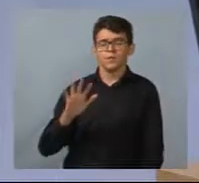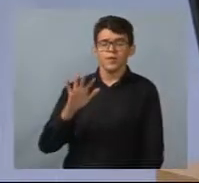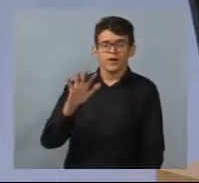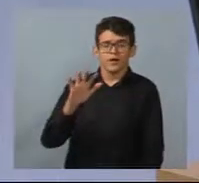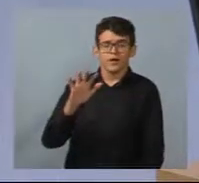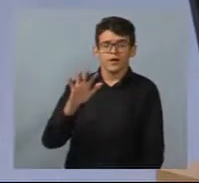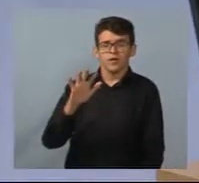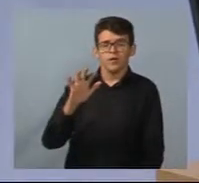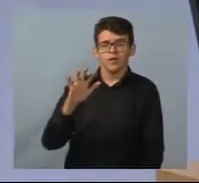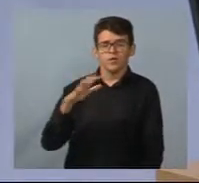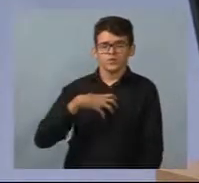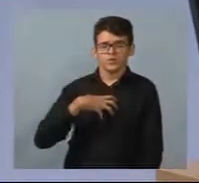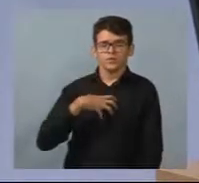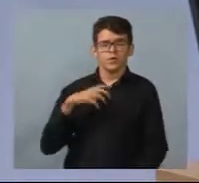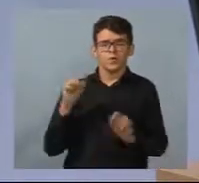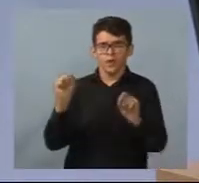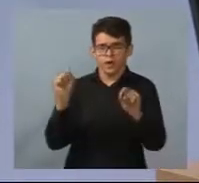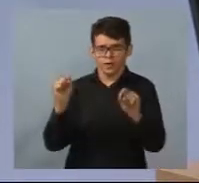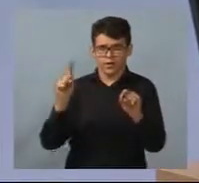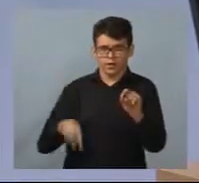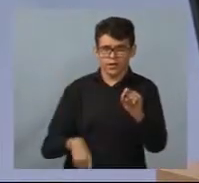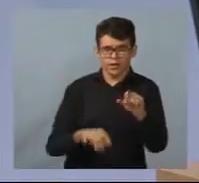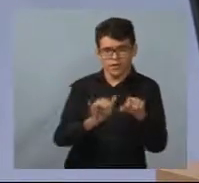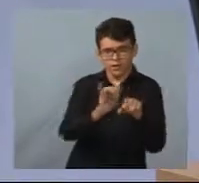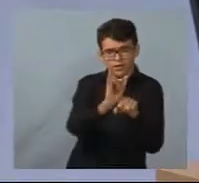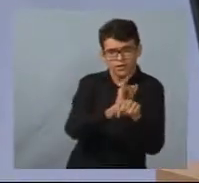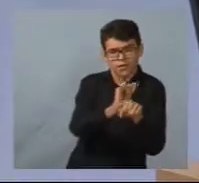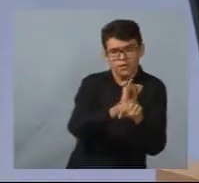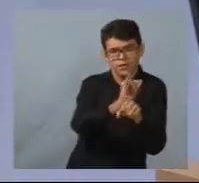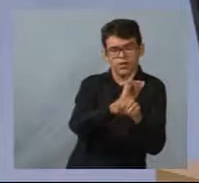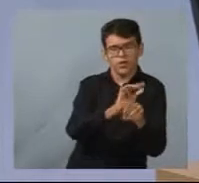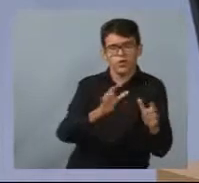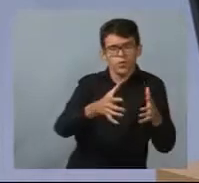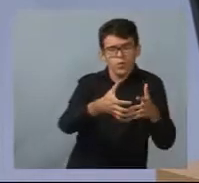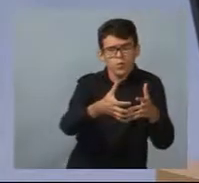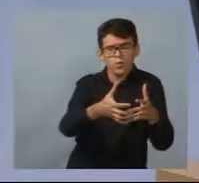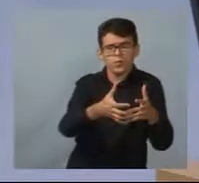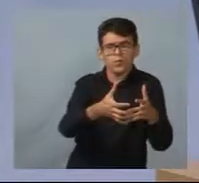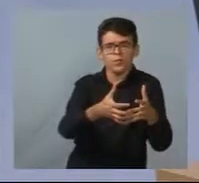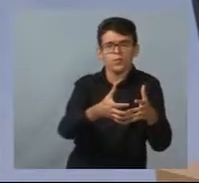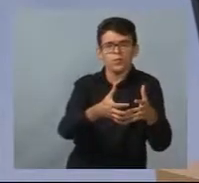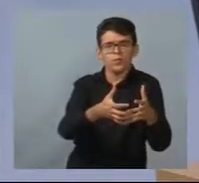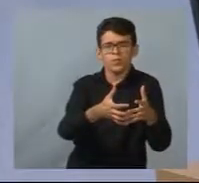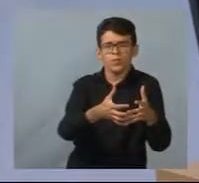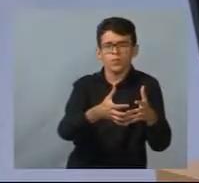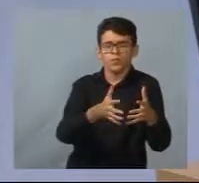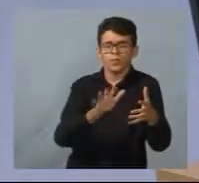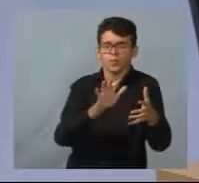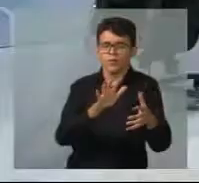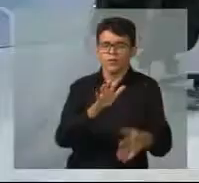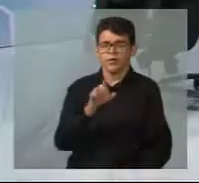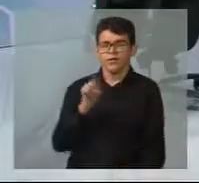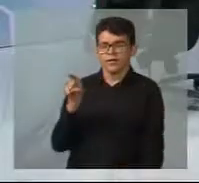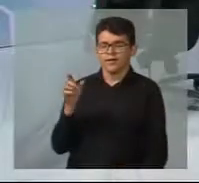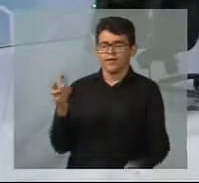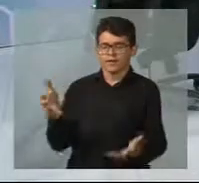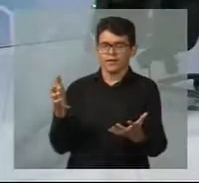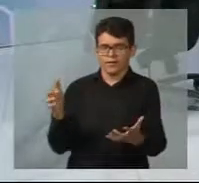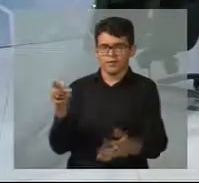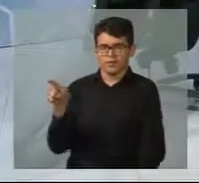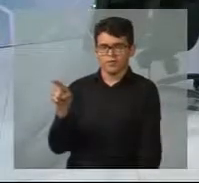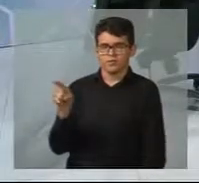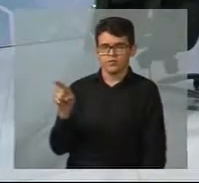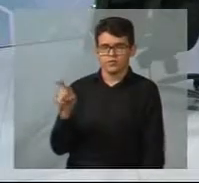e esse esquema só vai terminar com a impossibilidade de um líder popular ser candidato. Resta saber